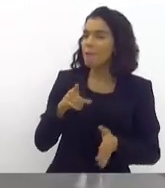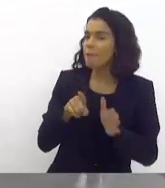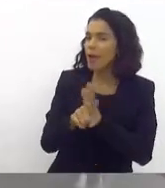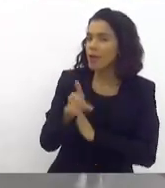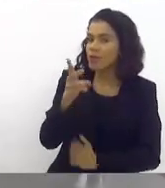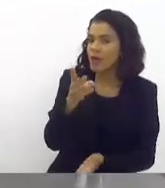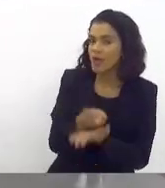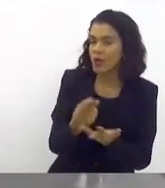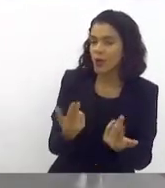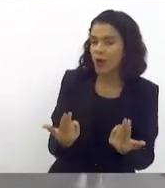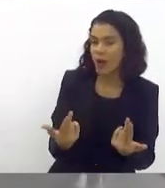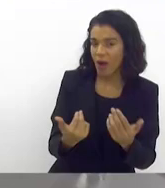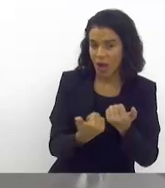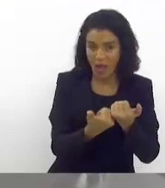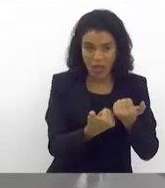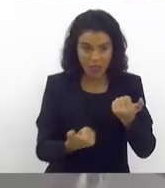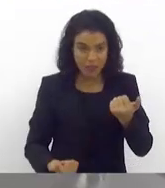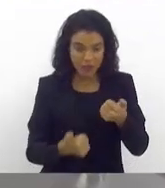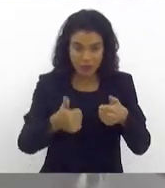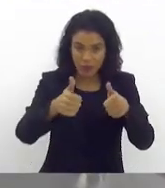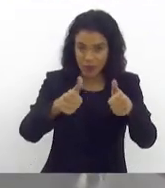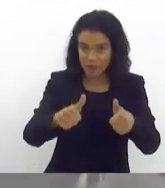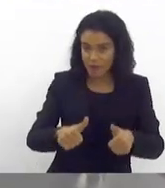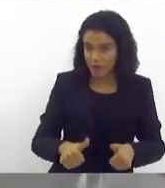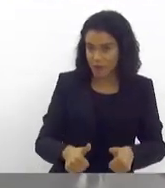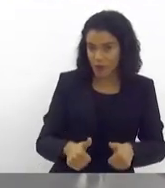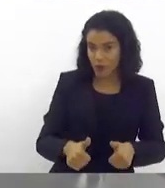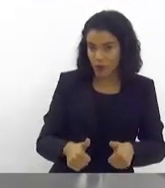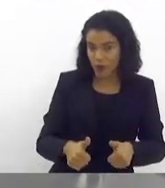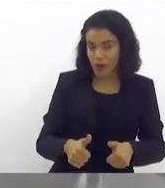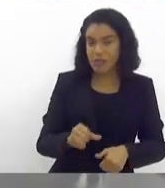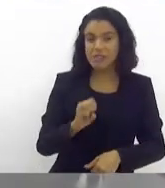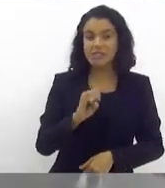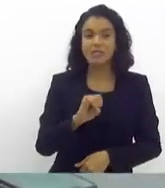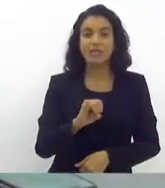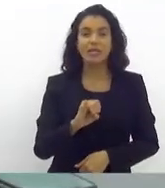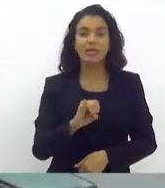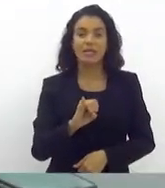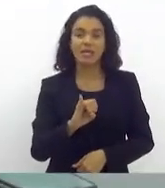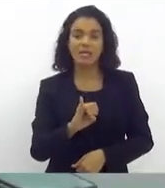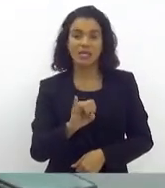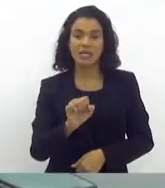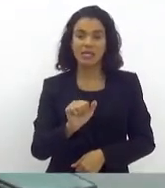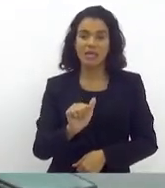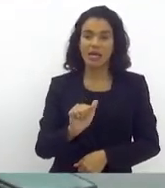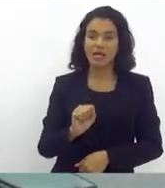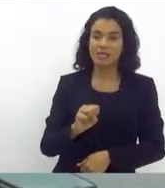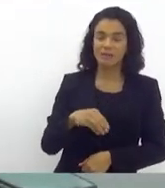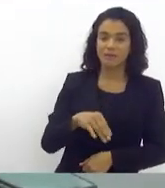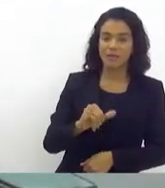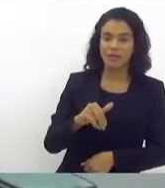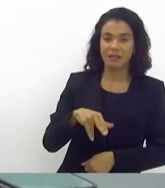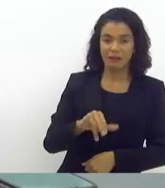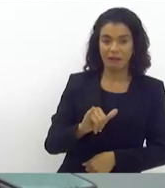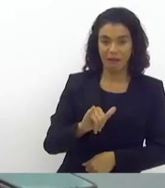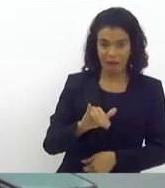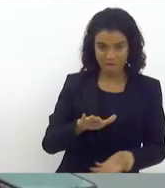se a assessoria verificou se Yasmine Couto Ribeiro é